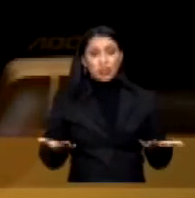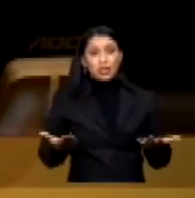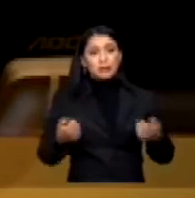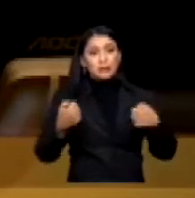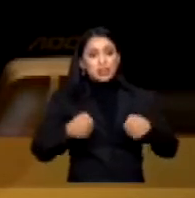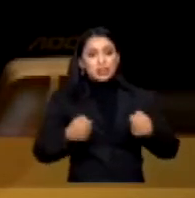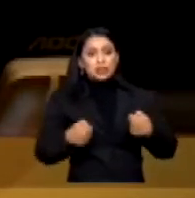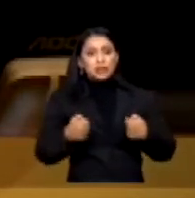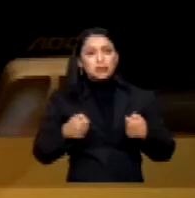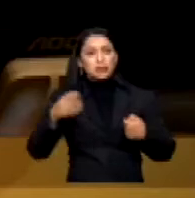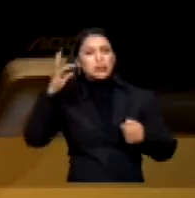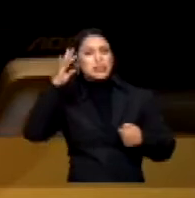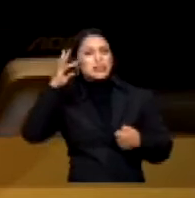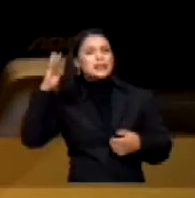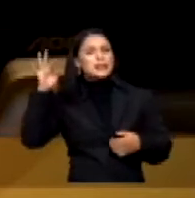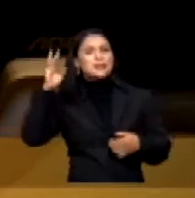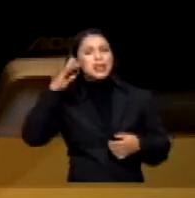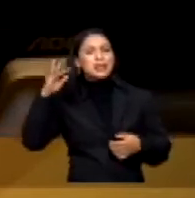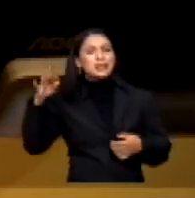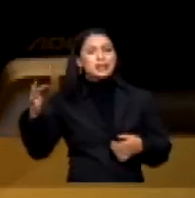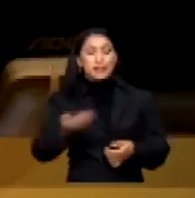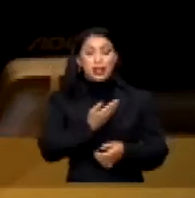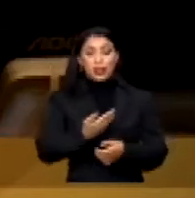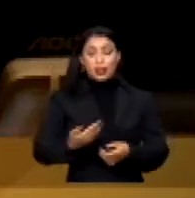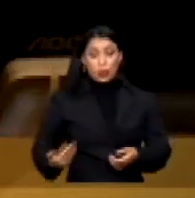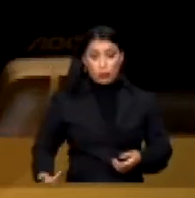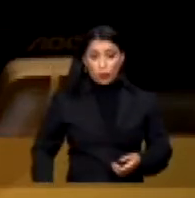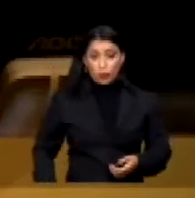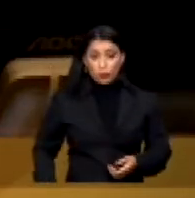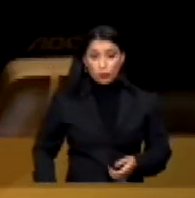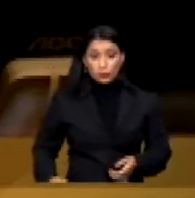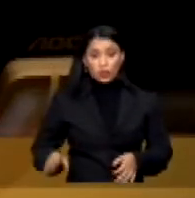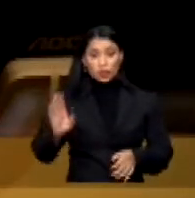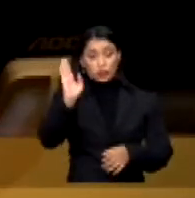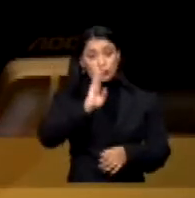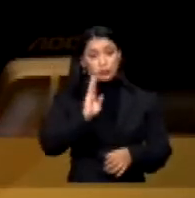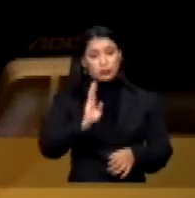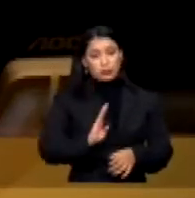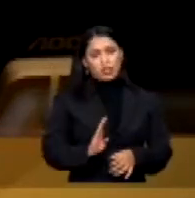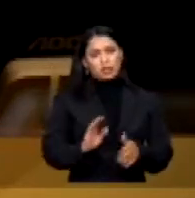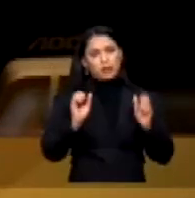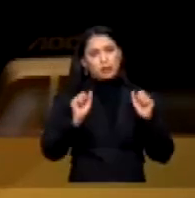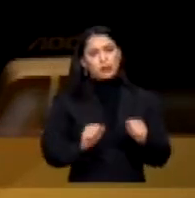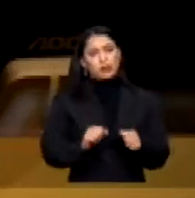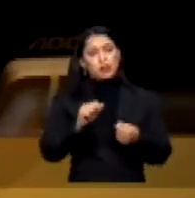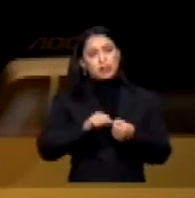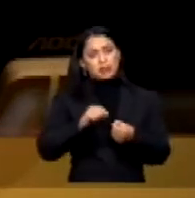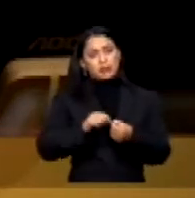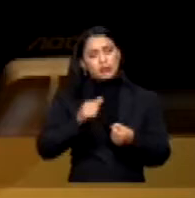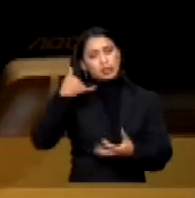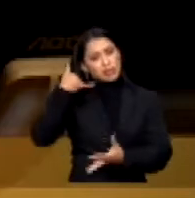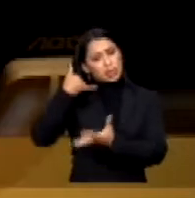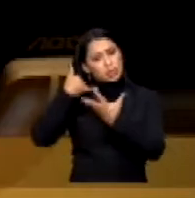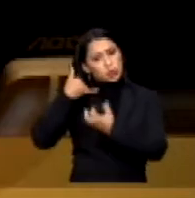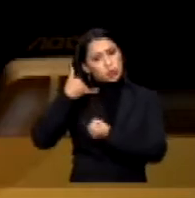que nós tendemos a imaginar que o Estado brasileiro, ou que o Estado possa fazer em escutas